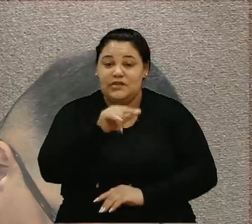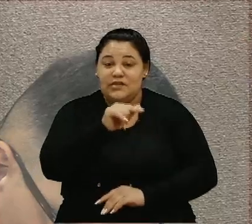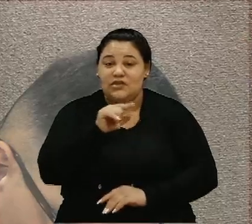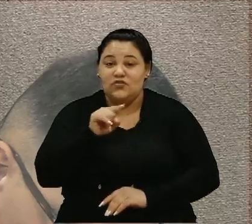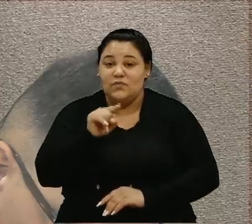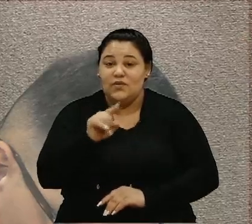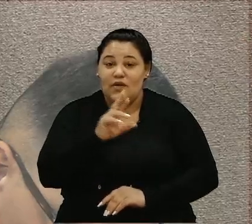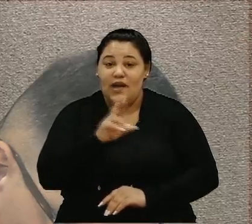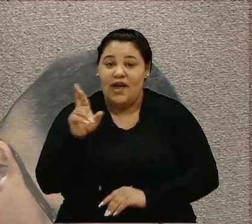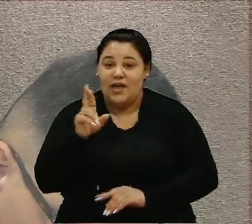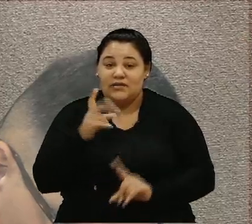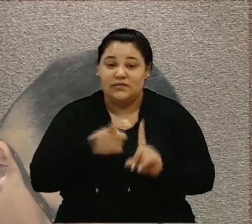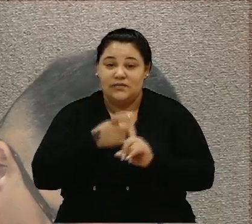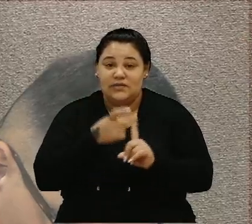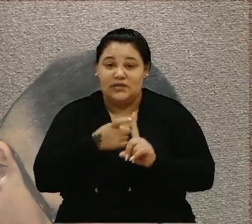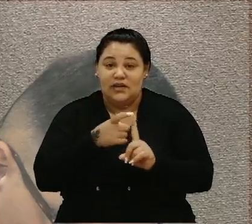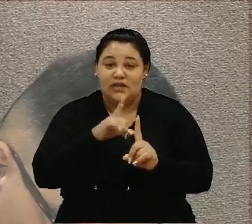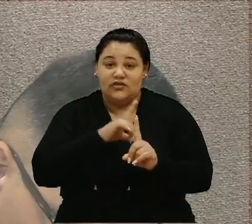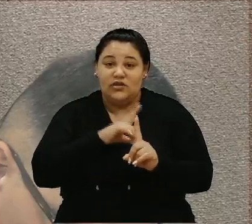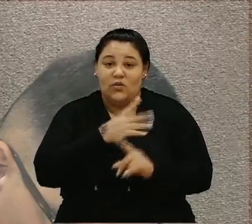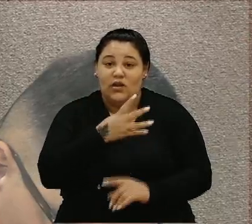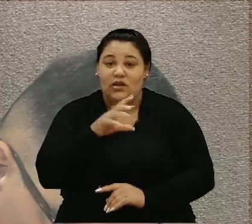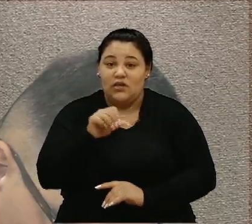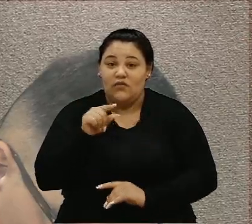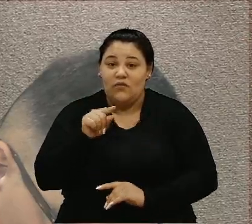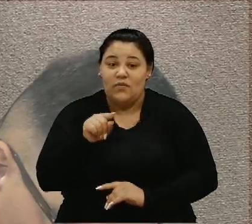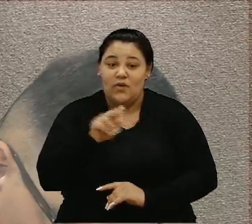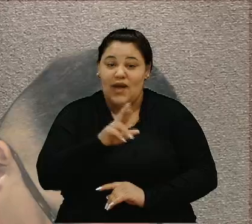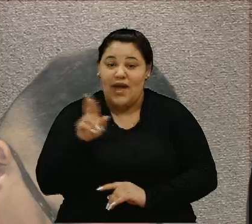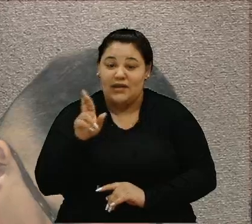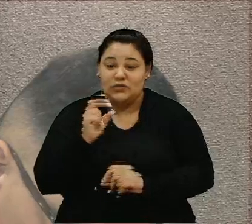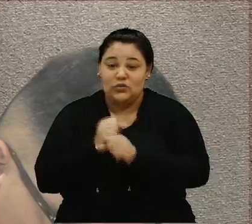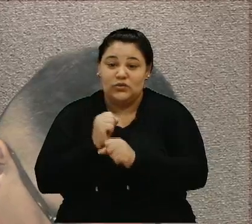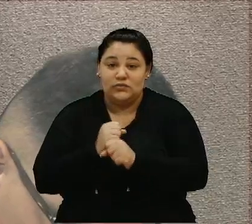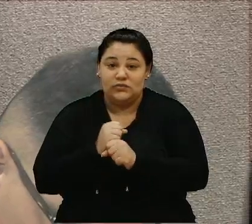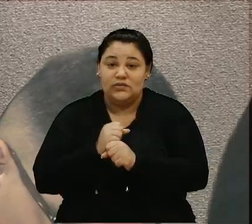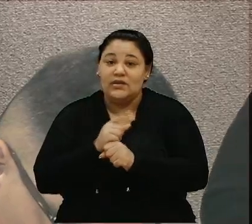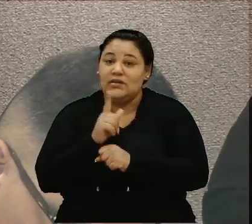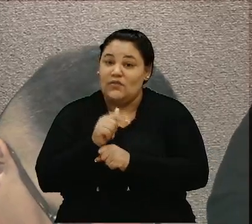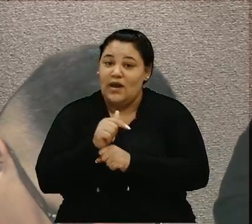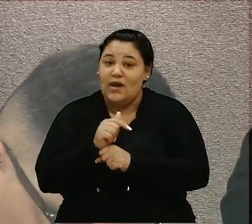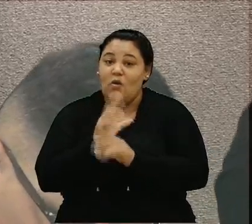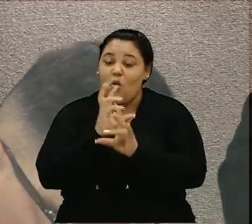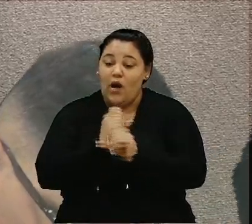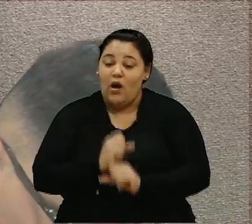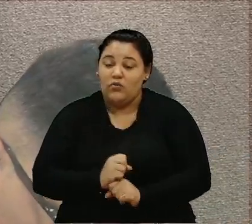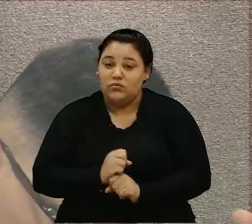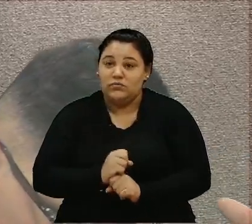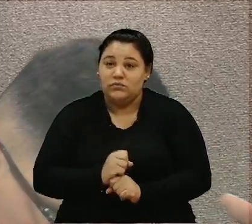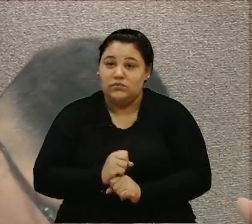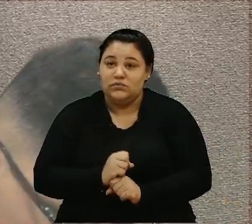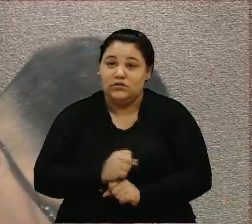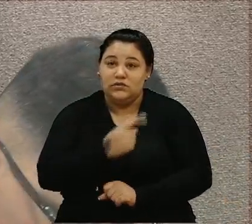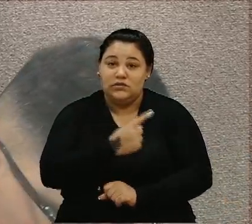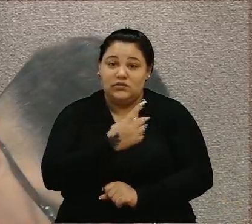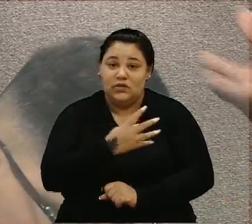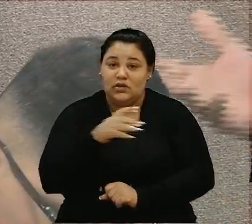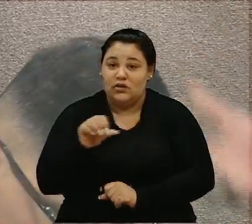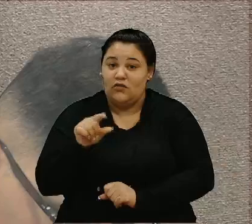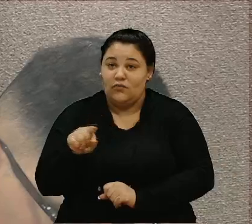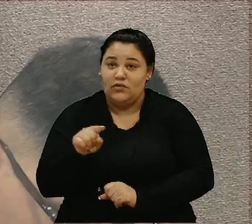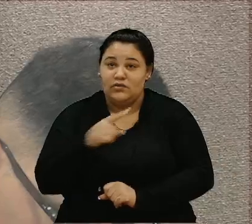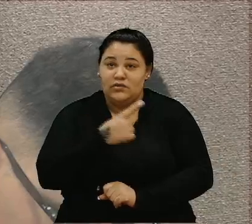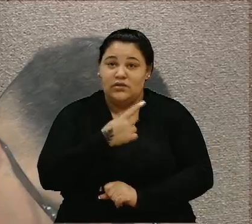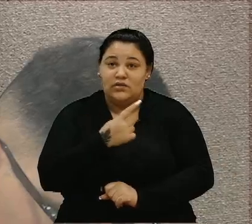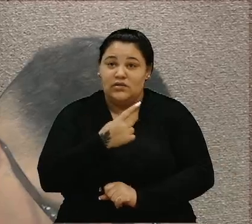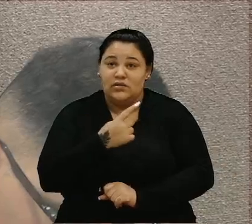por mês, nós teríamos R$49 mil ao ano. Então, uma conta aqui de padeiro, 104 mil mais 49 dá 153, dá quase para